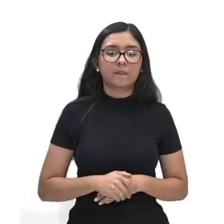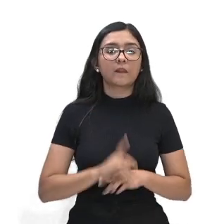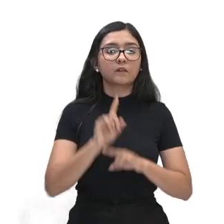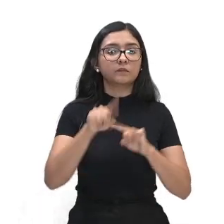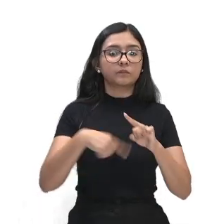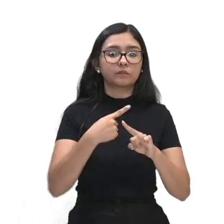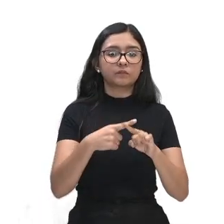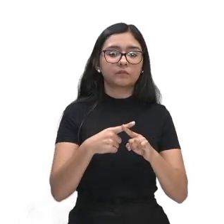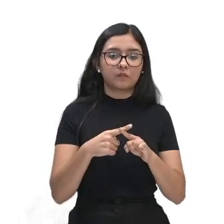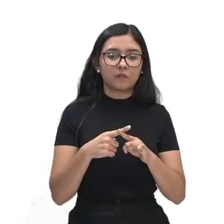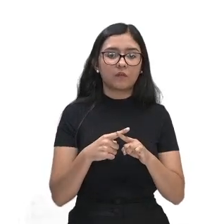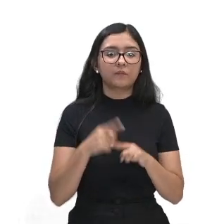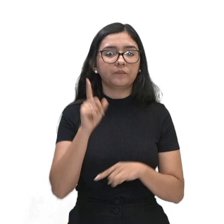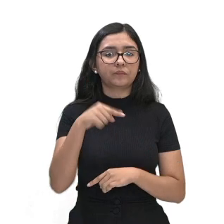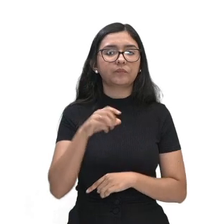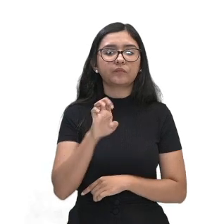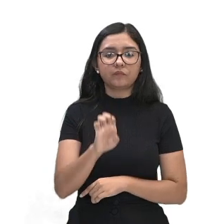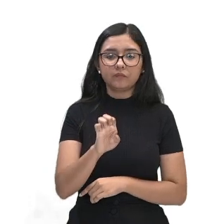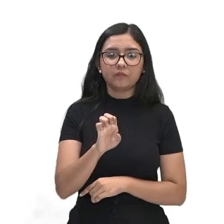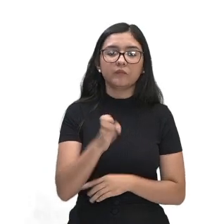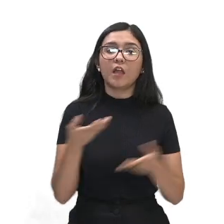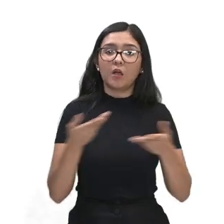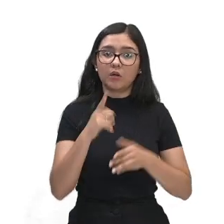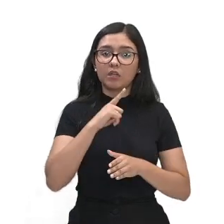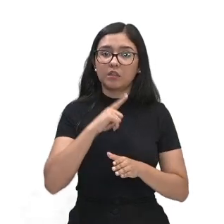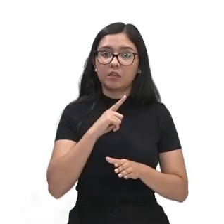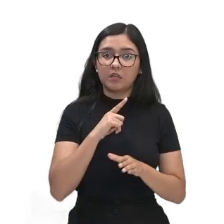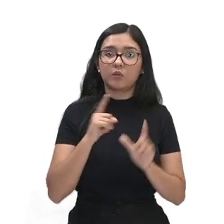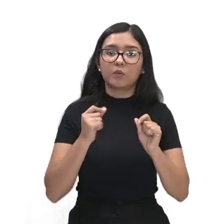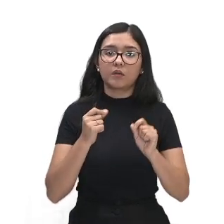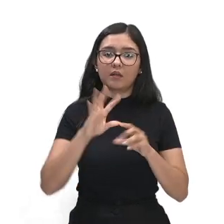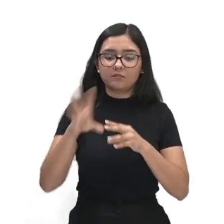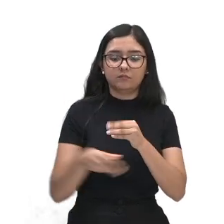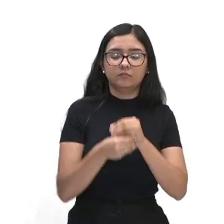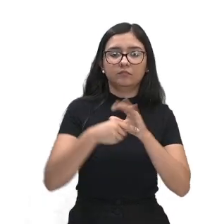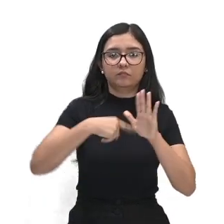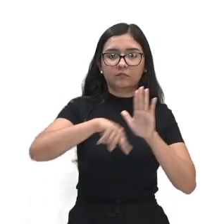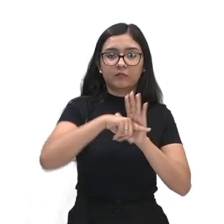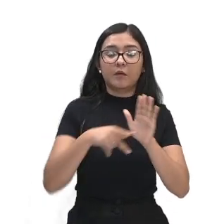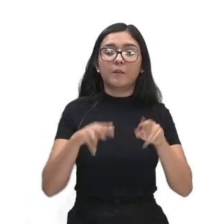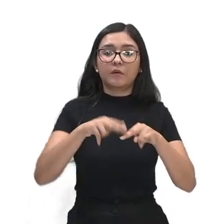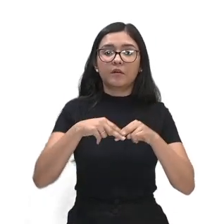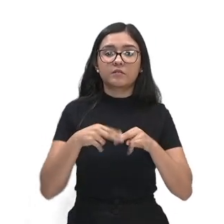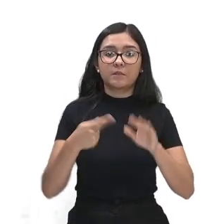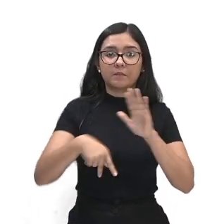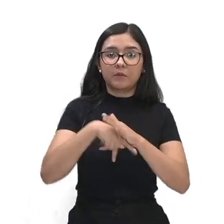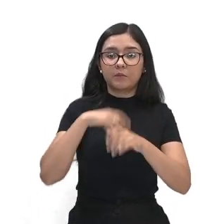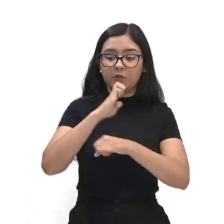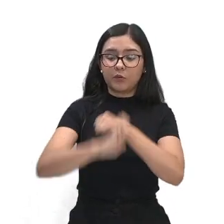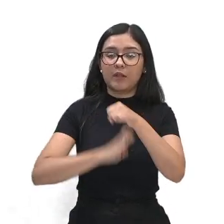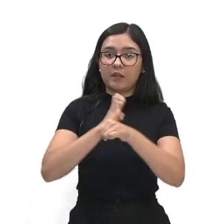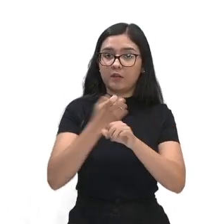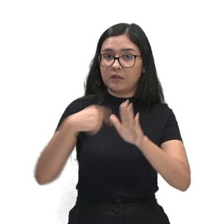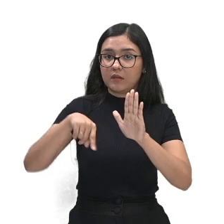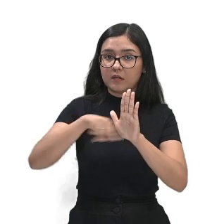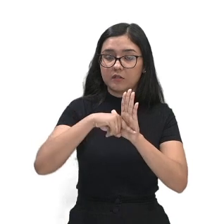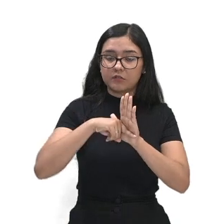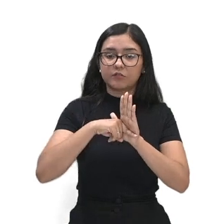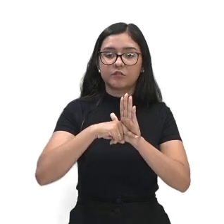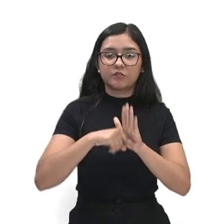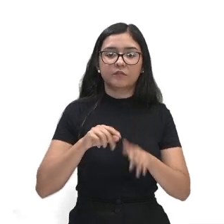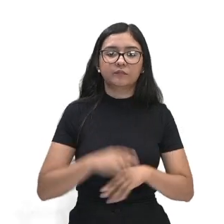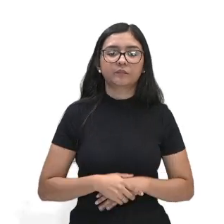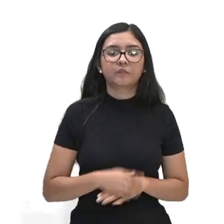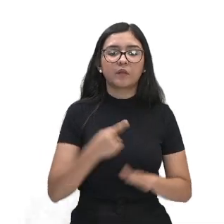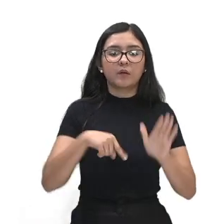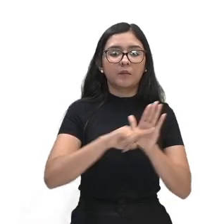elétrica elementar, que agora vai ganhar um sinal negativo, porque são dos elétrons. Então, eu vou escrever menos 1,6 vezes